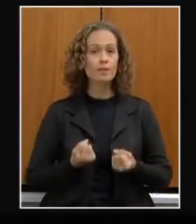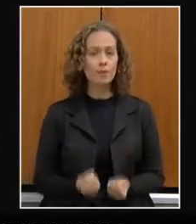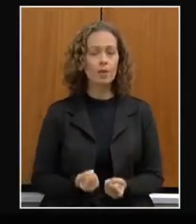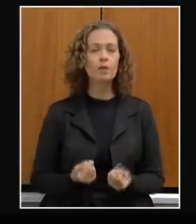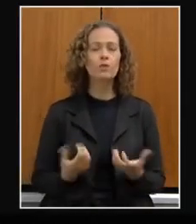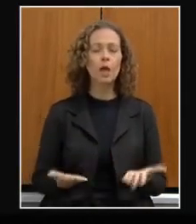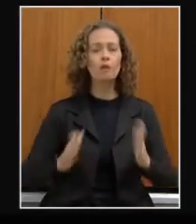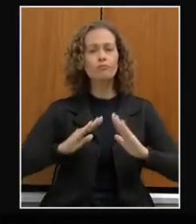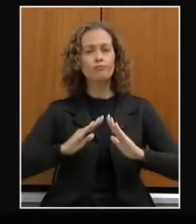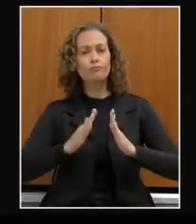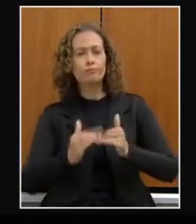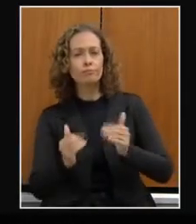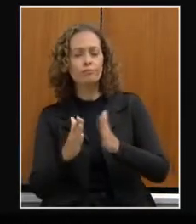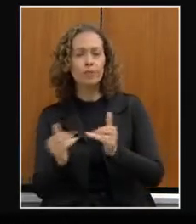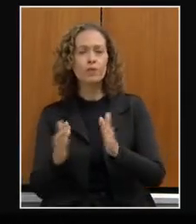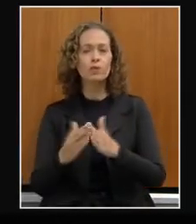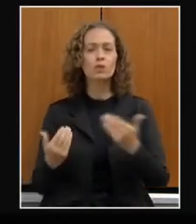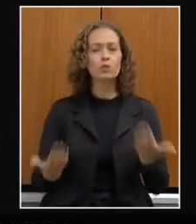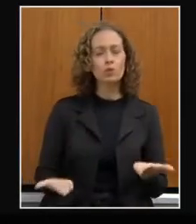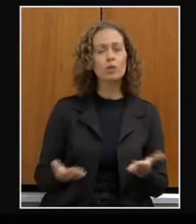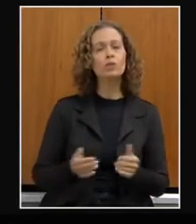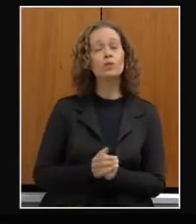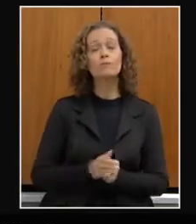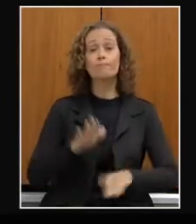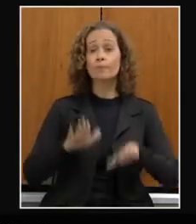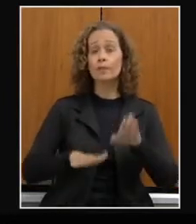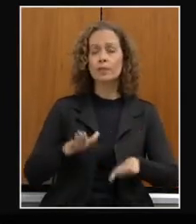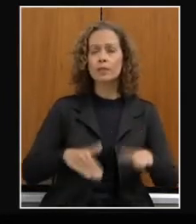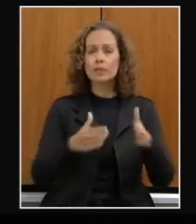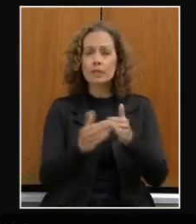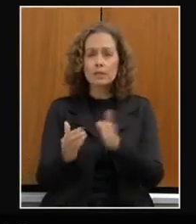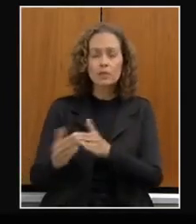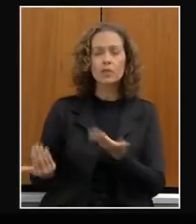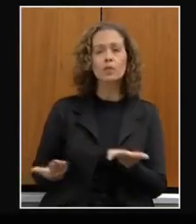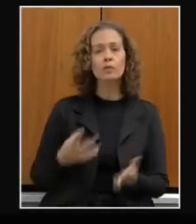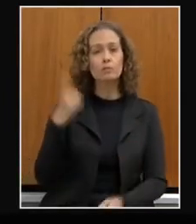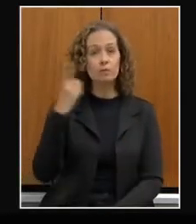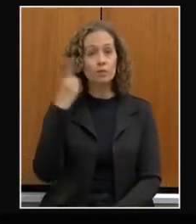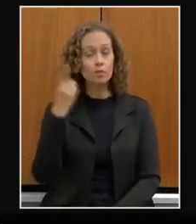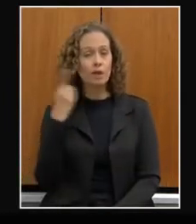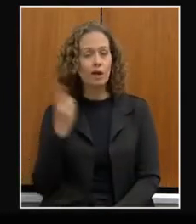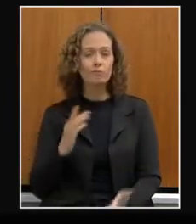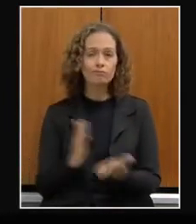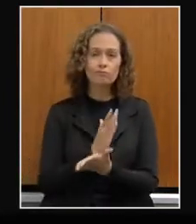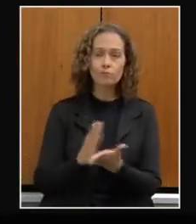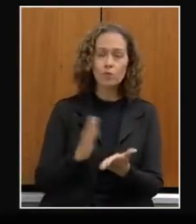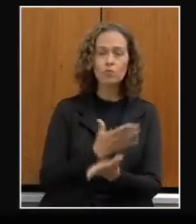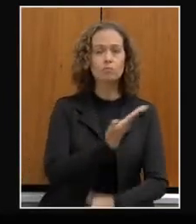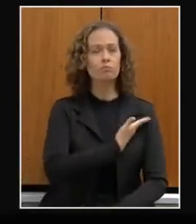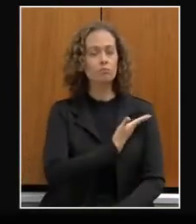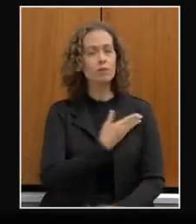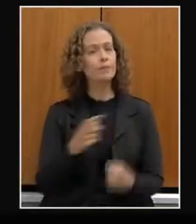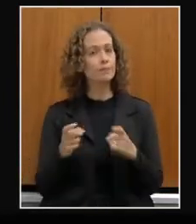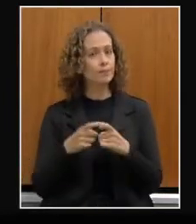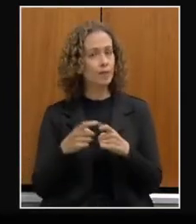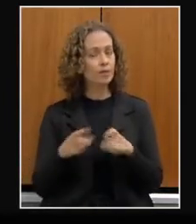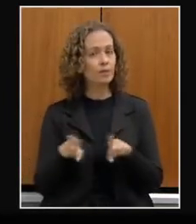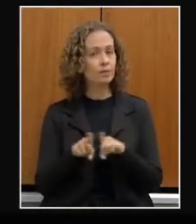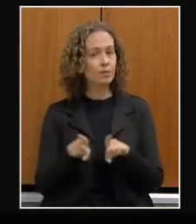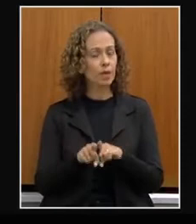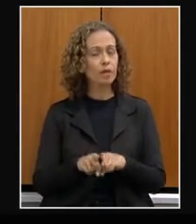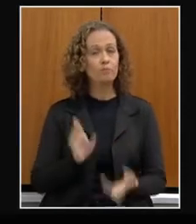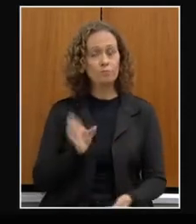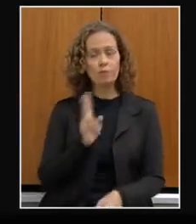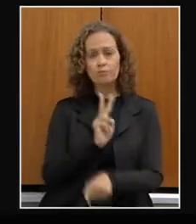demandas do nosso mandato as demandas às vezes nem como deputado muitas delas como colega médio eu tenho cuidado